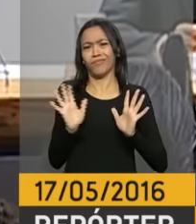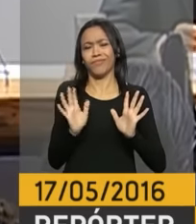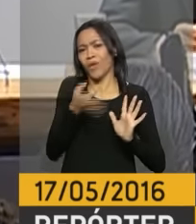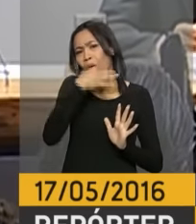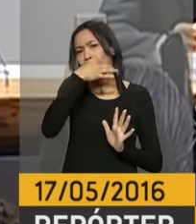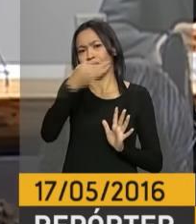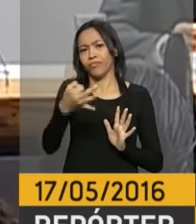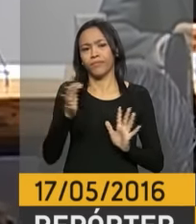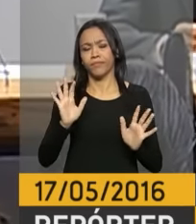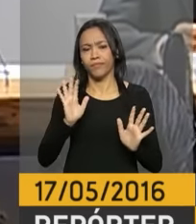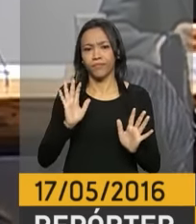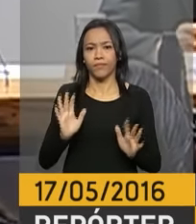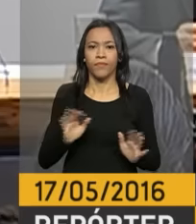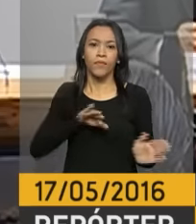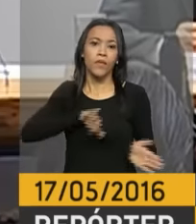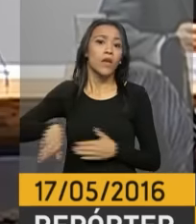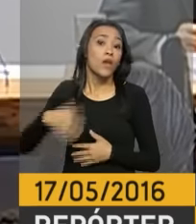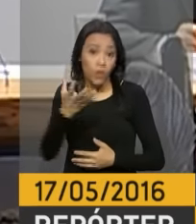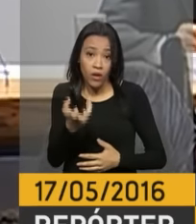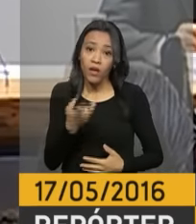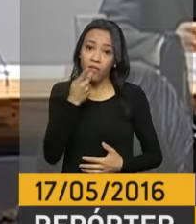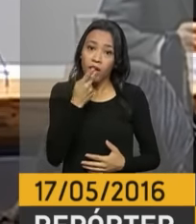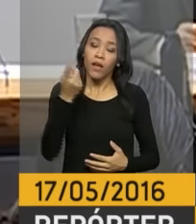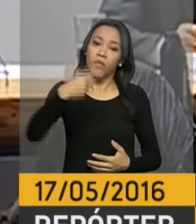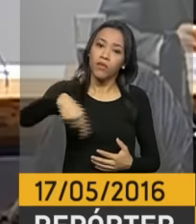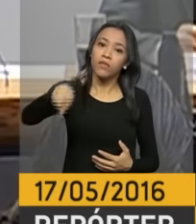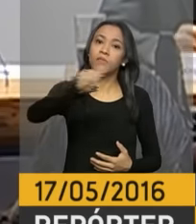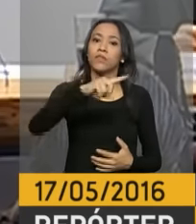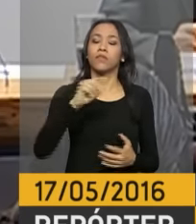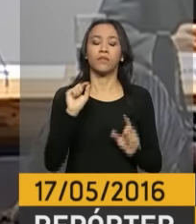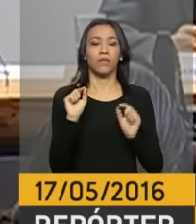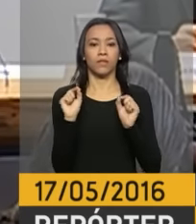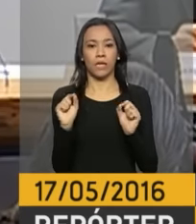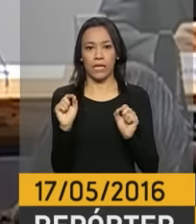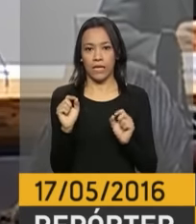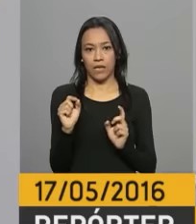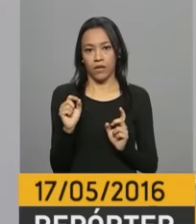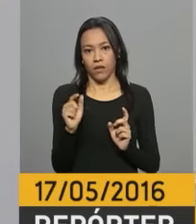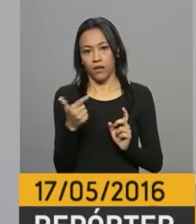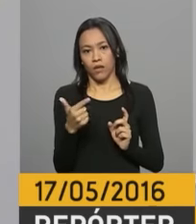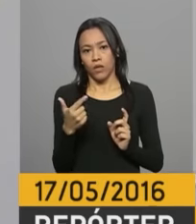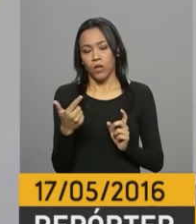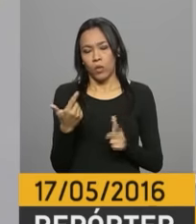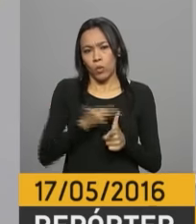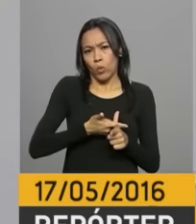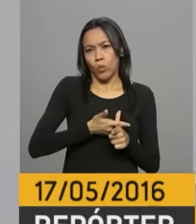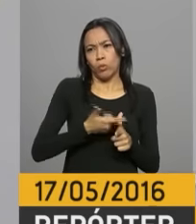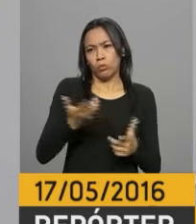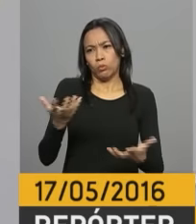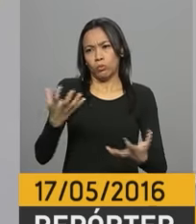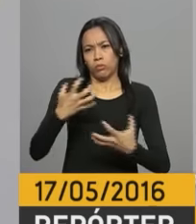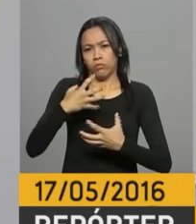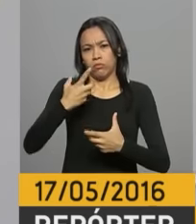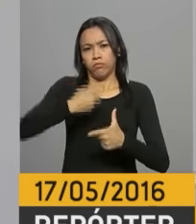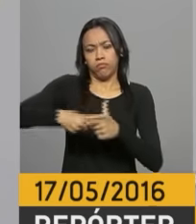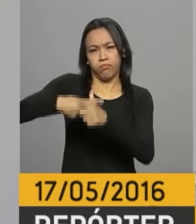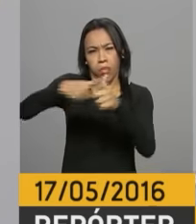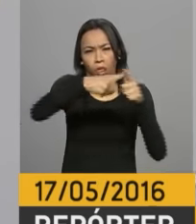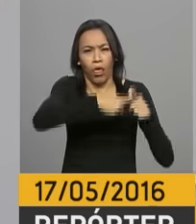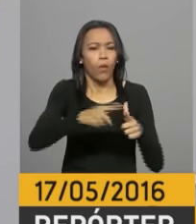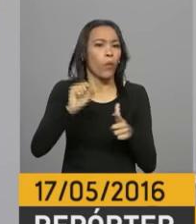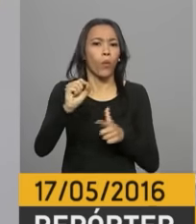análise mais geral. O que eu quero dizer é o seguinte: não existe um clima de crise iminente